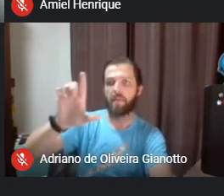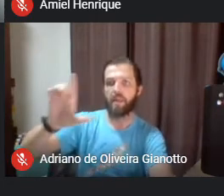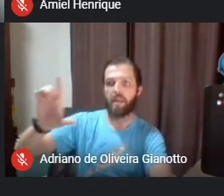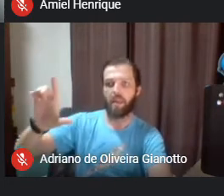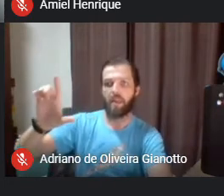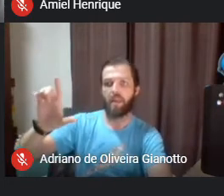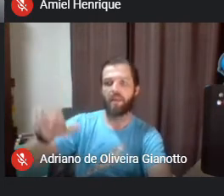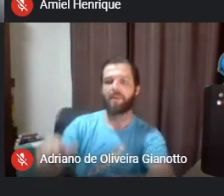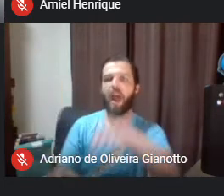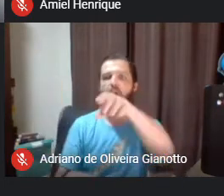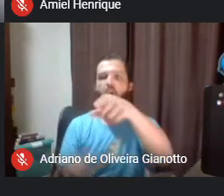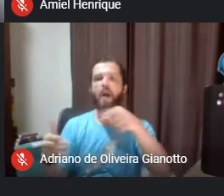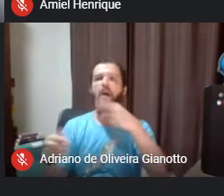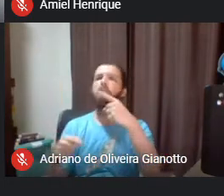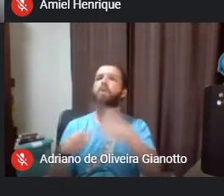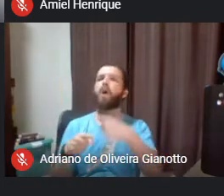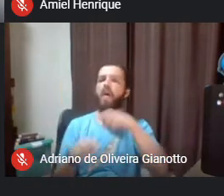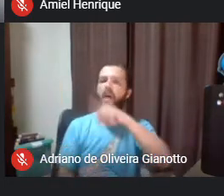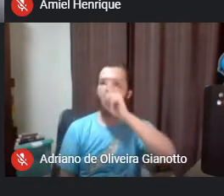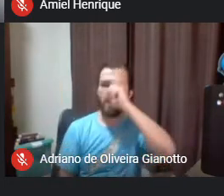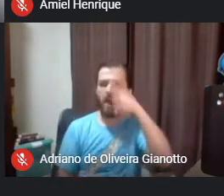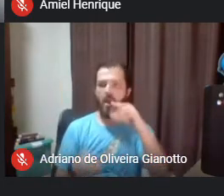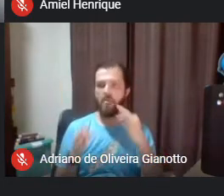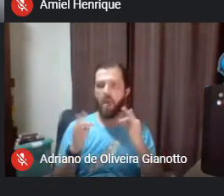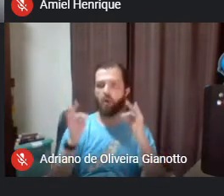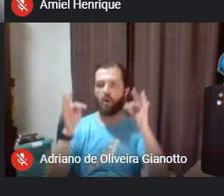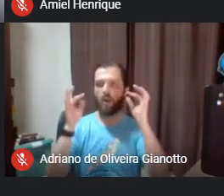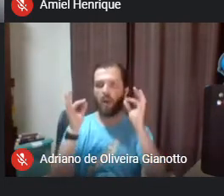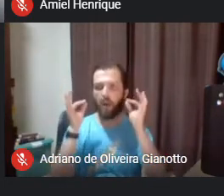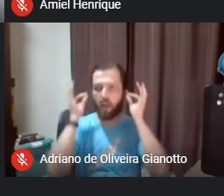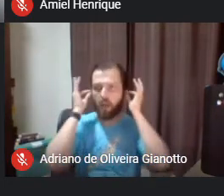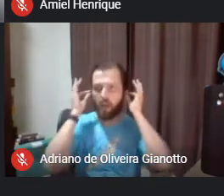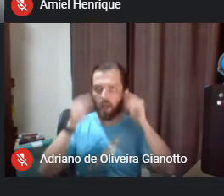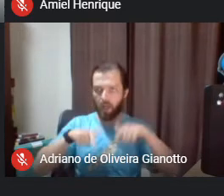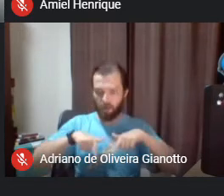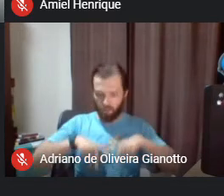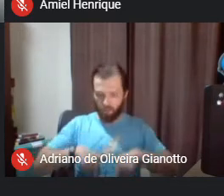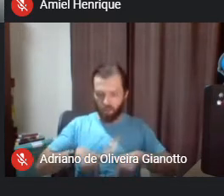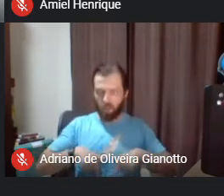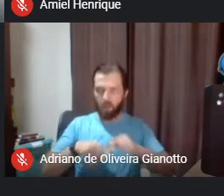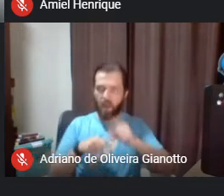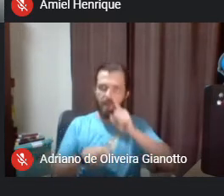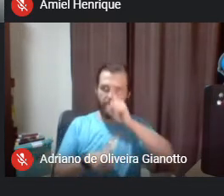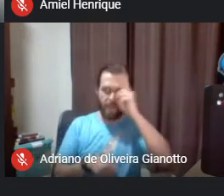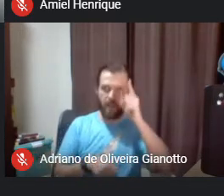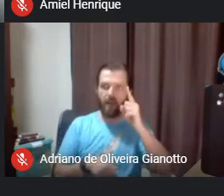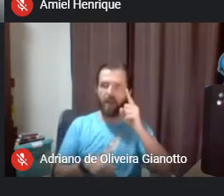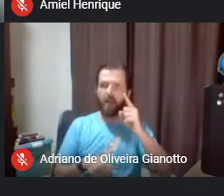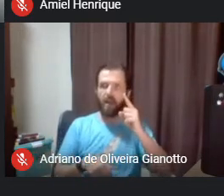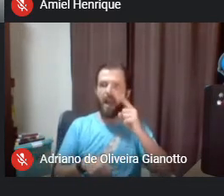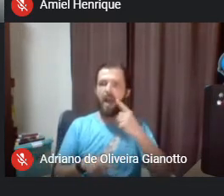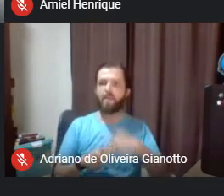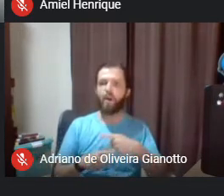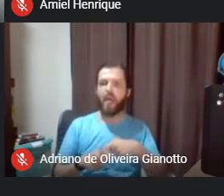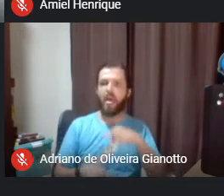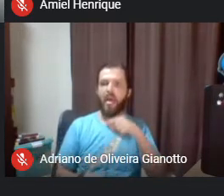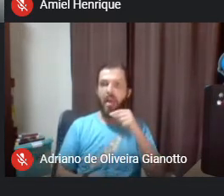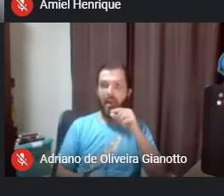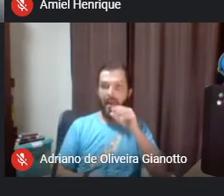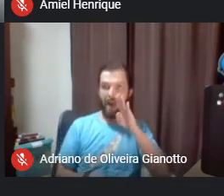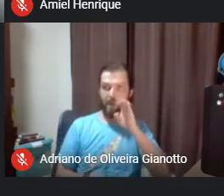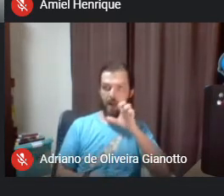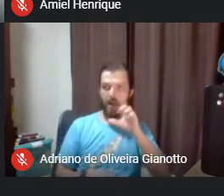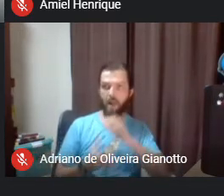Graham. Foi Graham. Por quê? Porque ele, né, naquela época, estava desenvolvendo uma